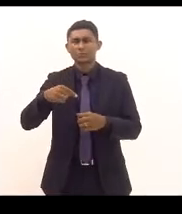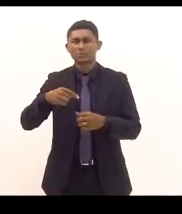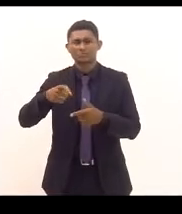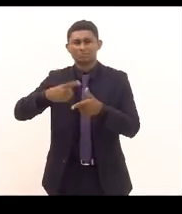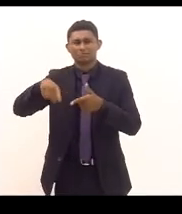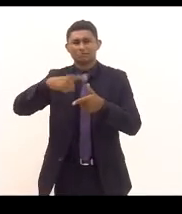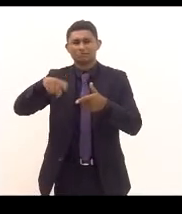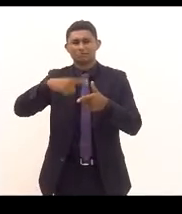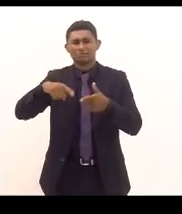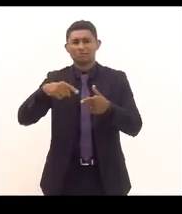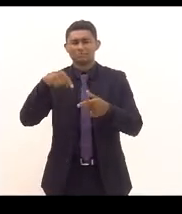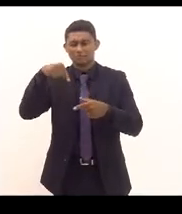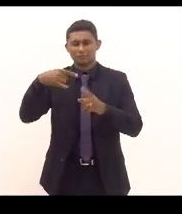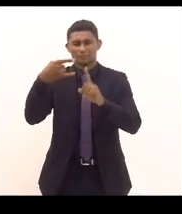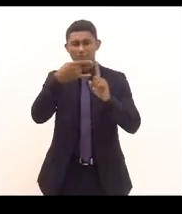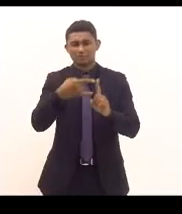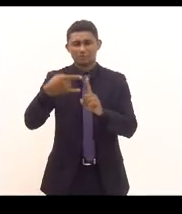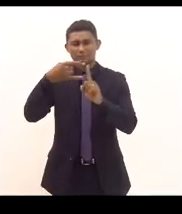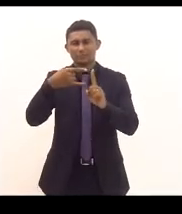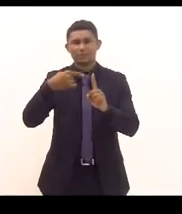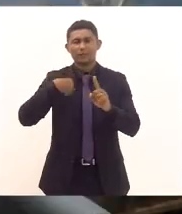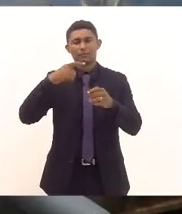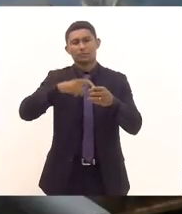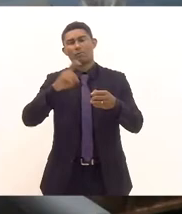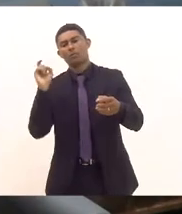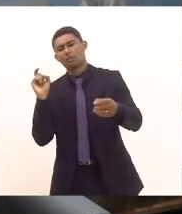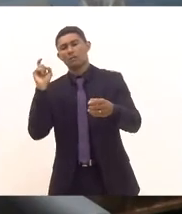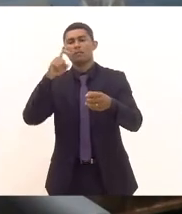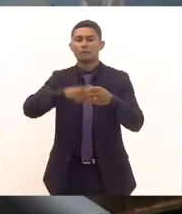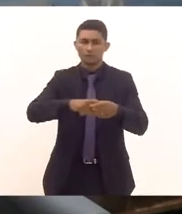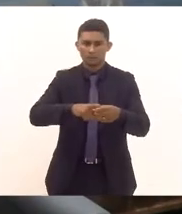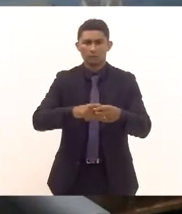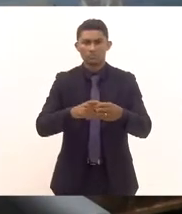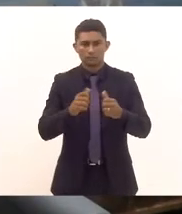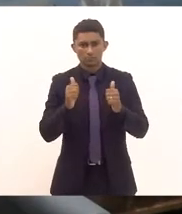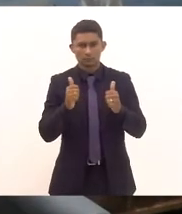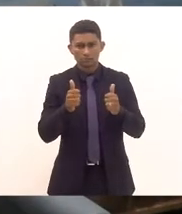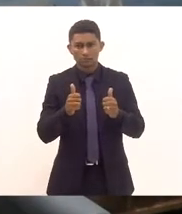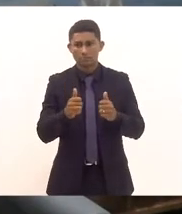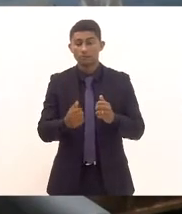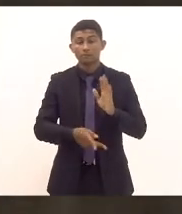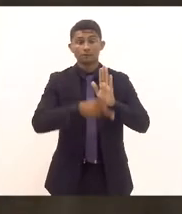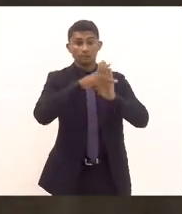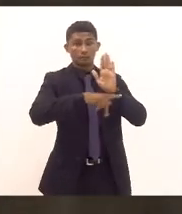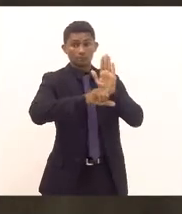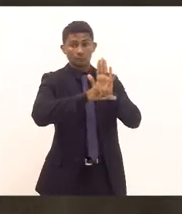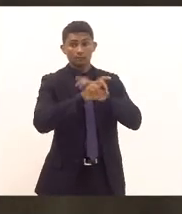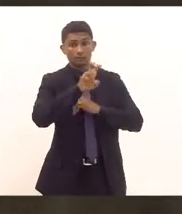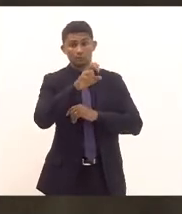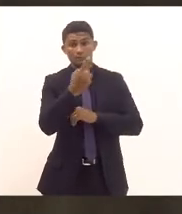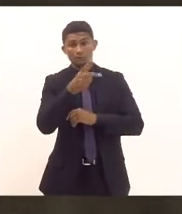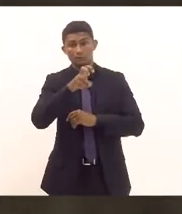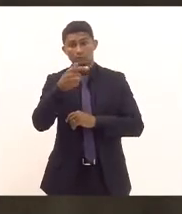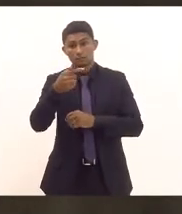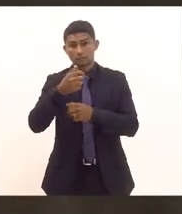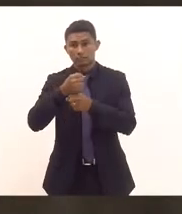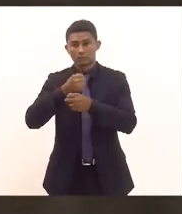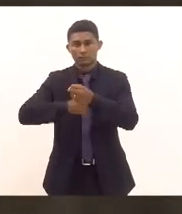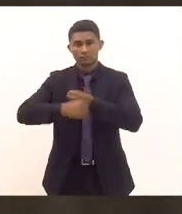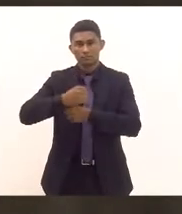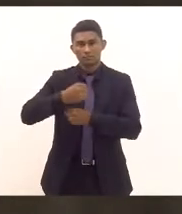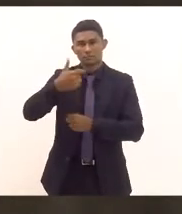aquele que sair e voltar só para ficar Ok com 57 seu presidente 21